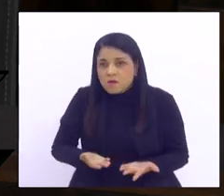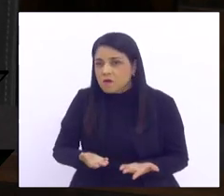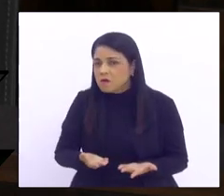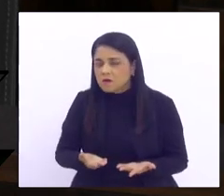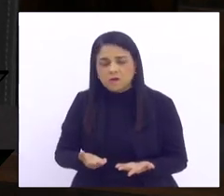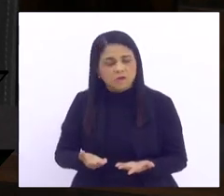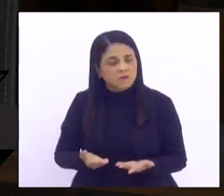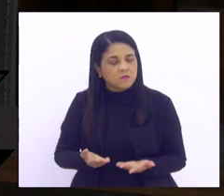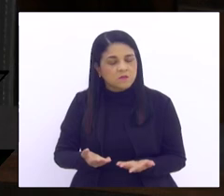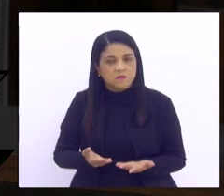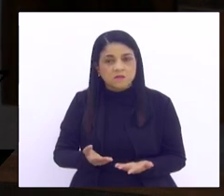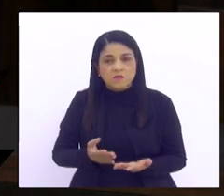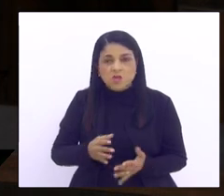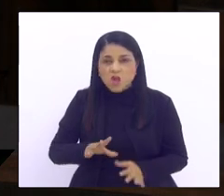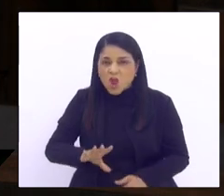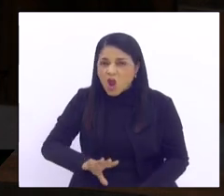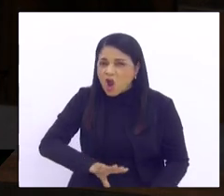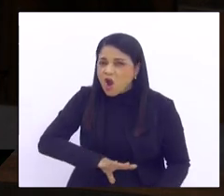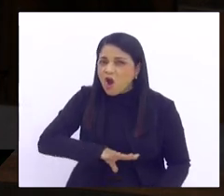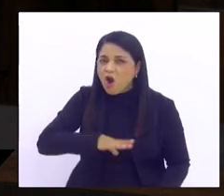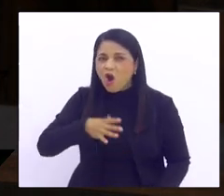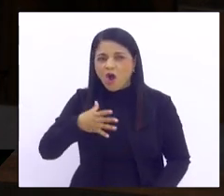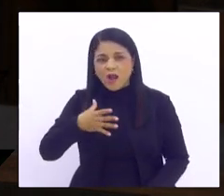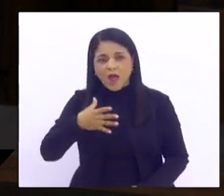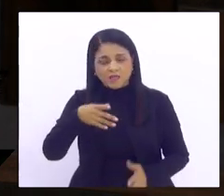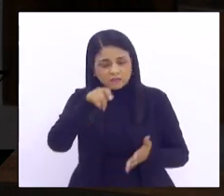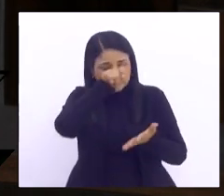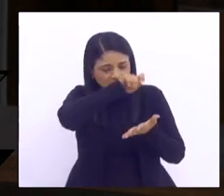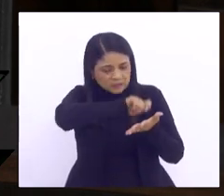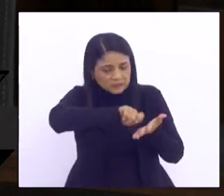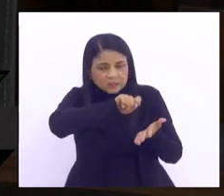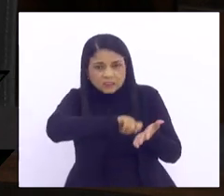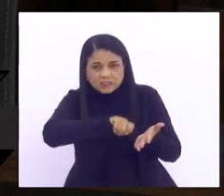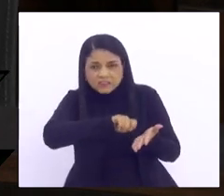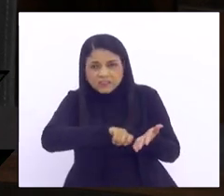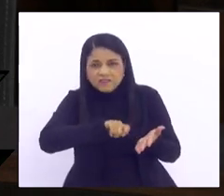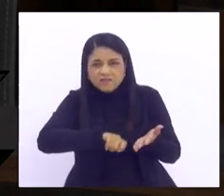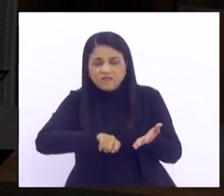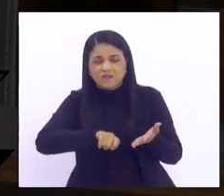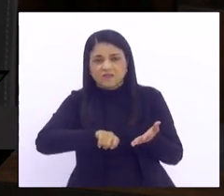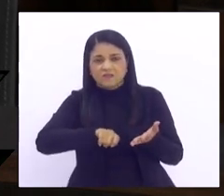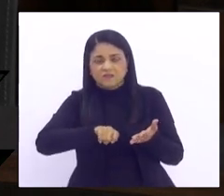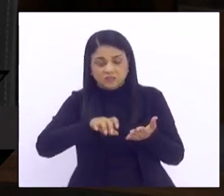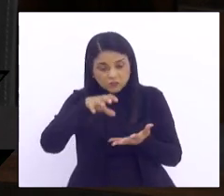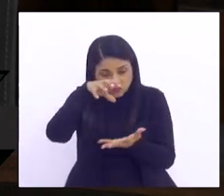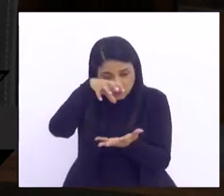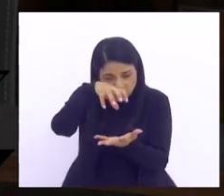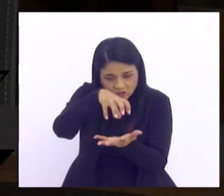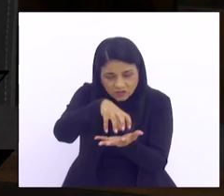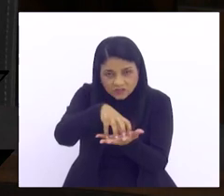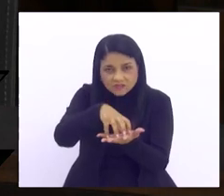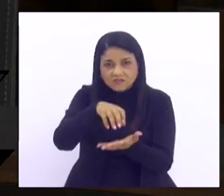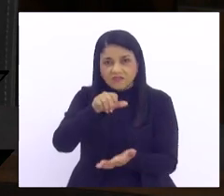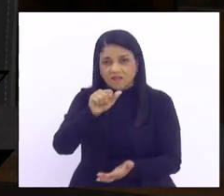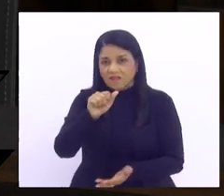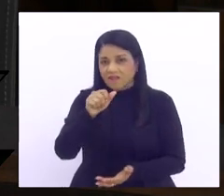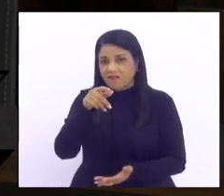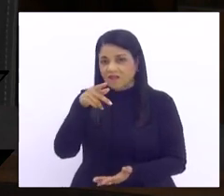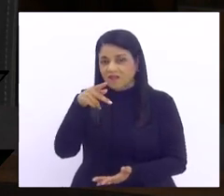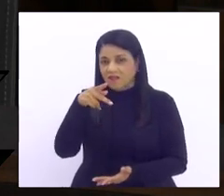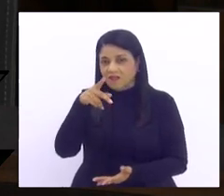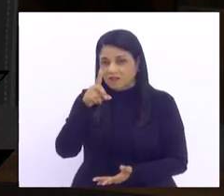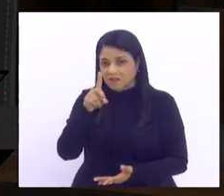tivesse coragem de escrever tudo aquilo. A tese central dessa ADPF